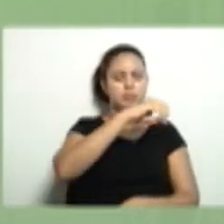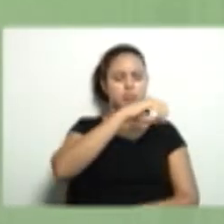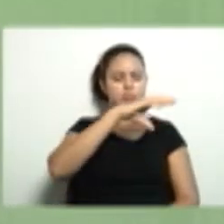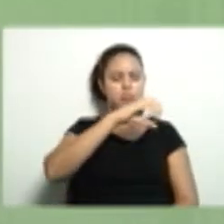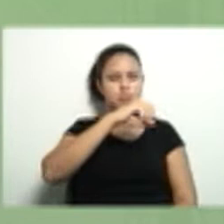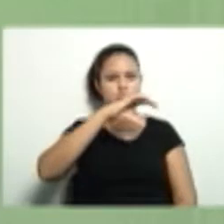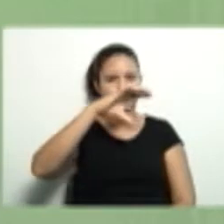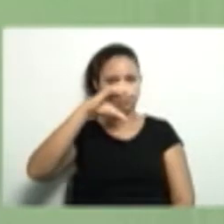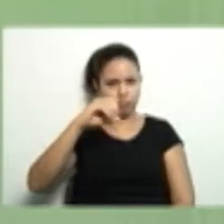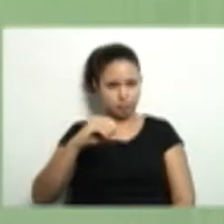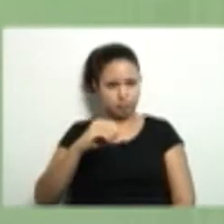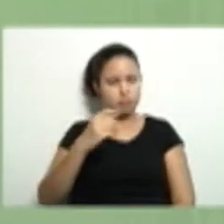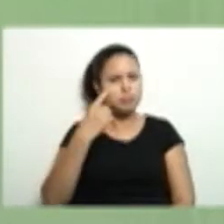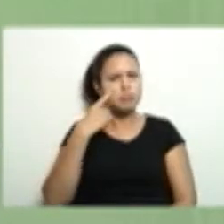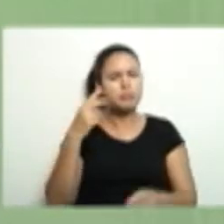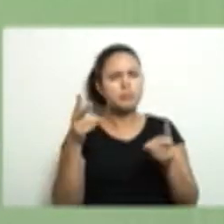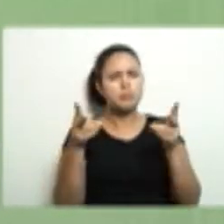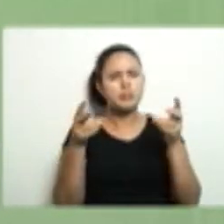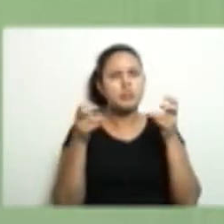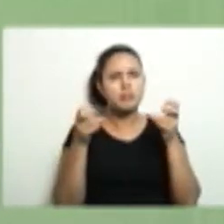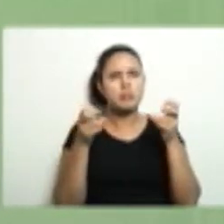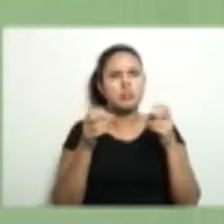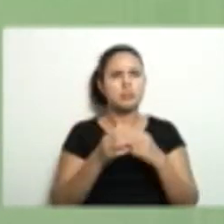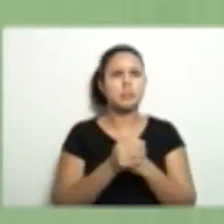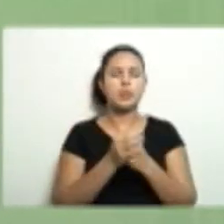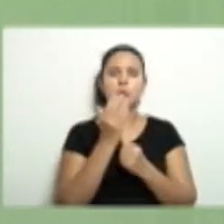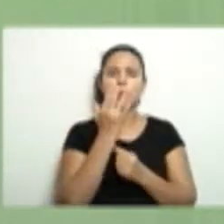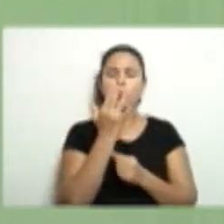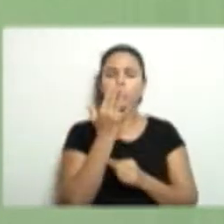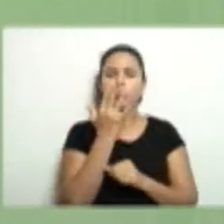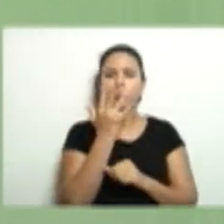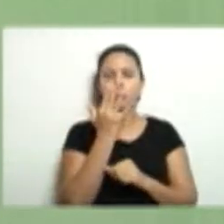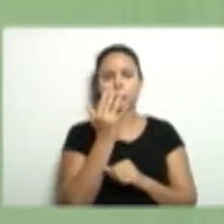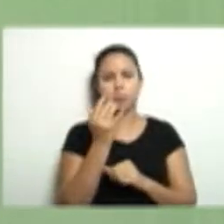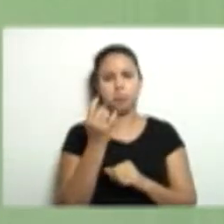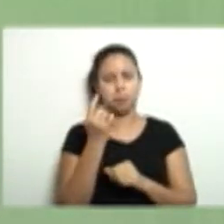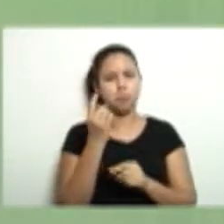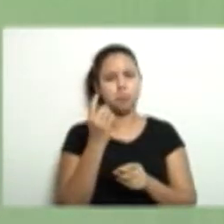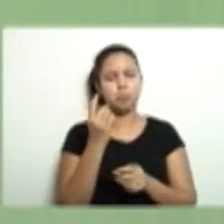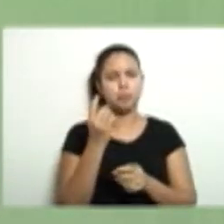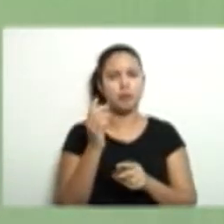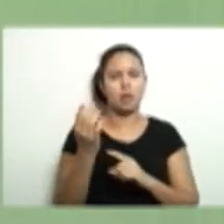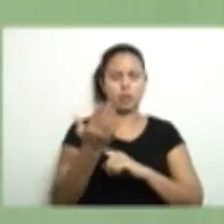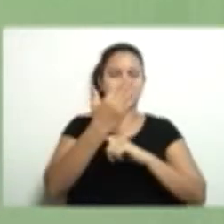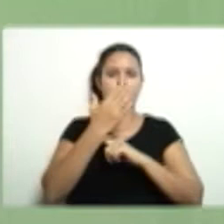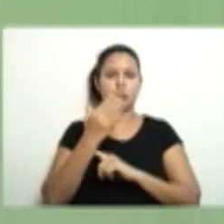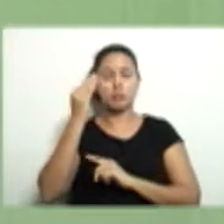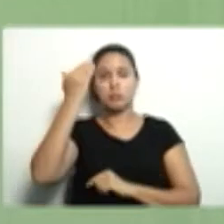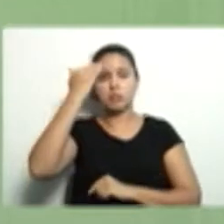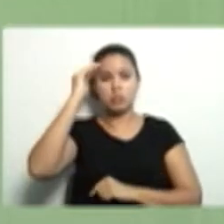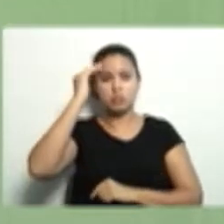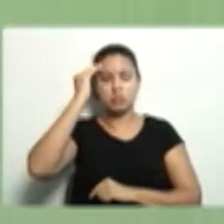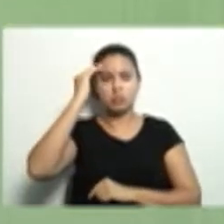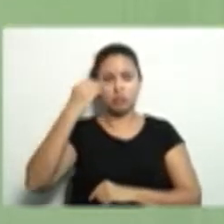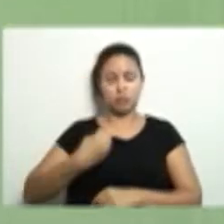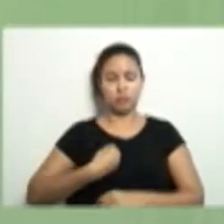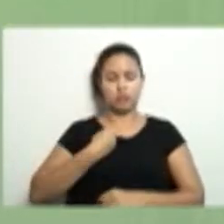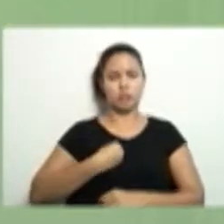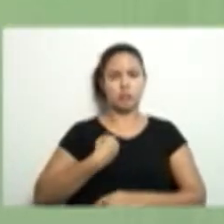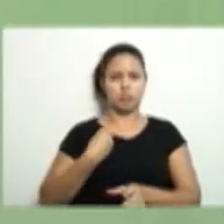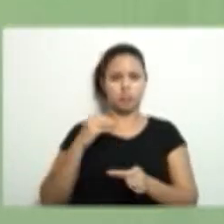Nós conseguimos observar uma concentração de cores que vão nos revelar um diagnóstico a respeito da qualidade de vida no